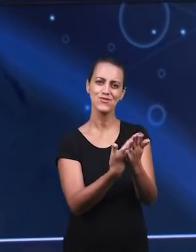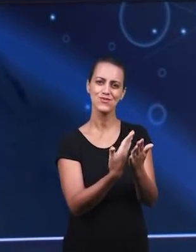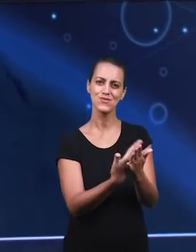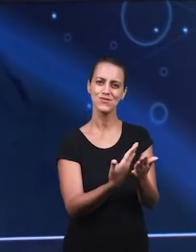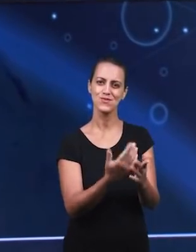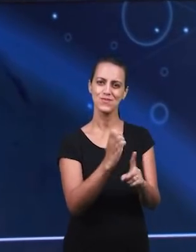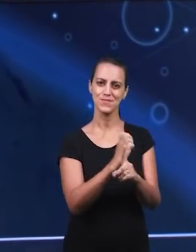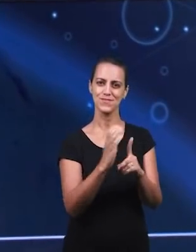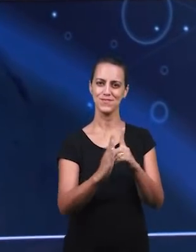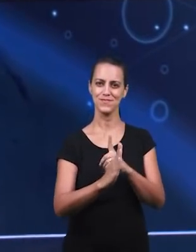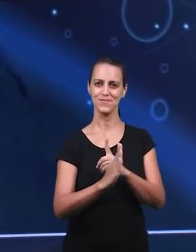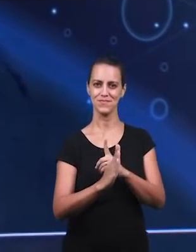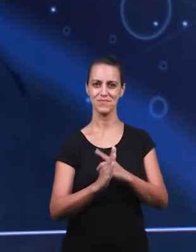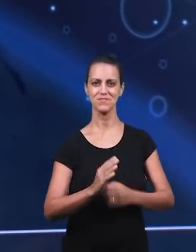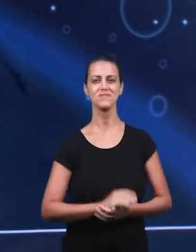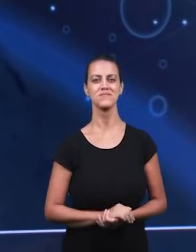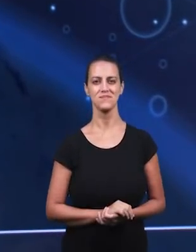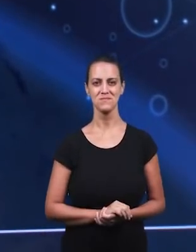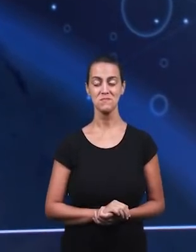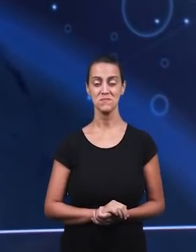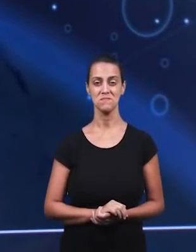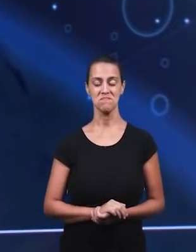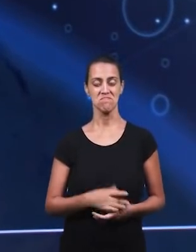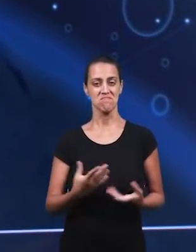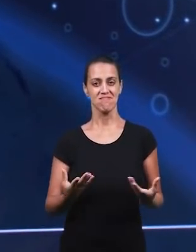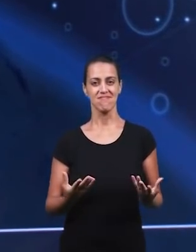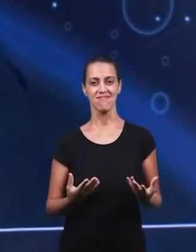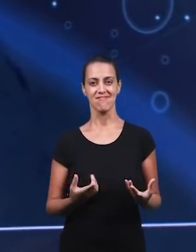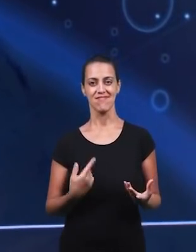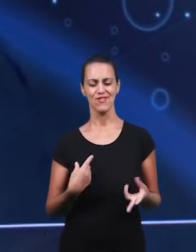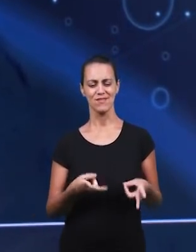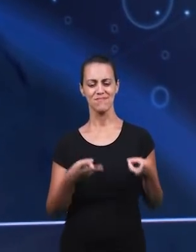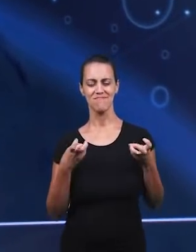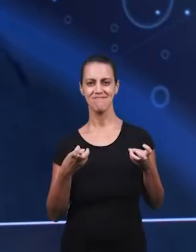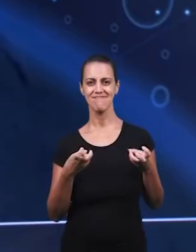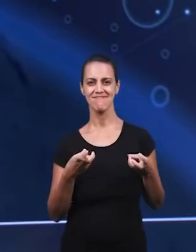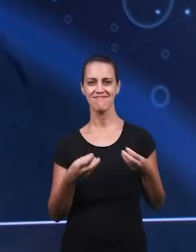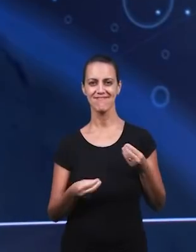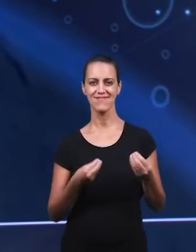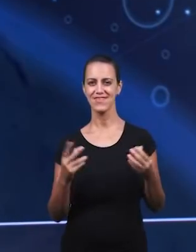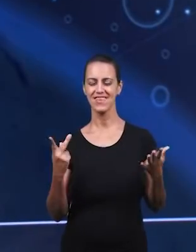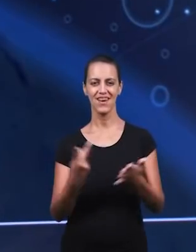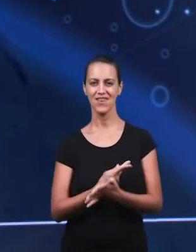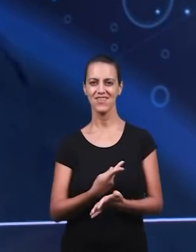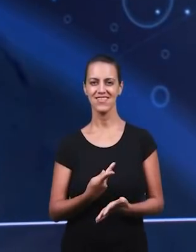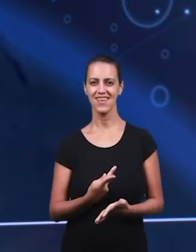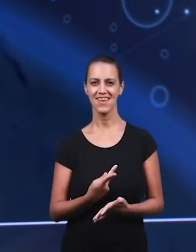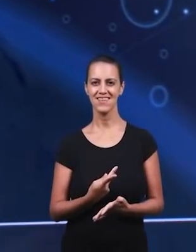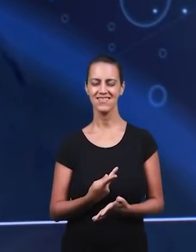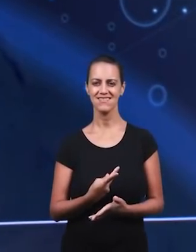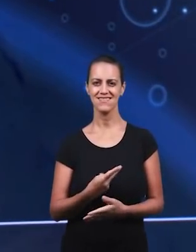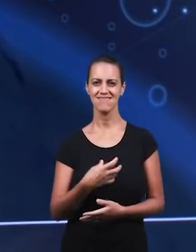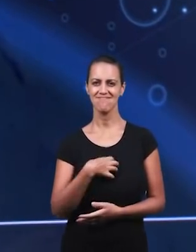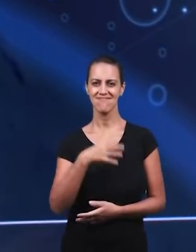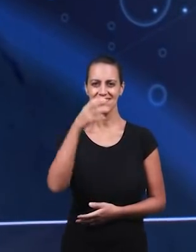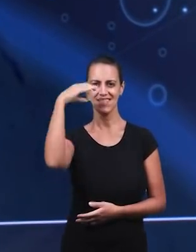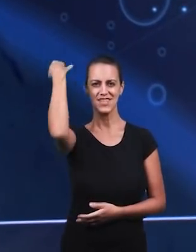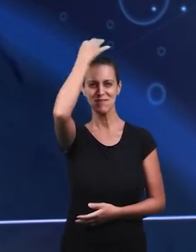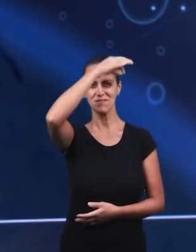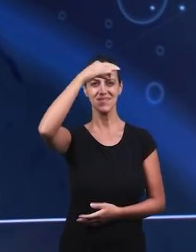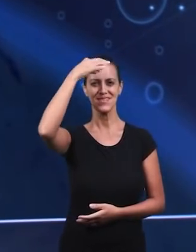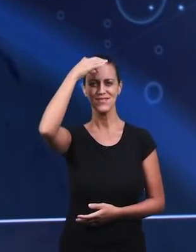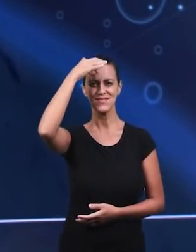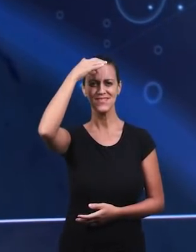da Escola Bíblica Dominical, no sentido de ver que acontece, nesse momento, um derramamento do